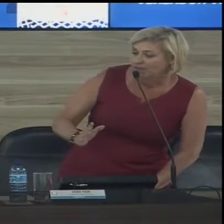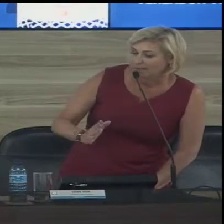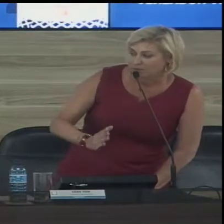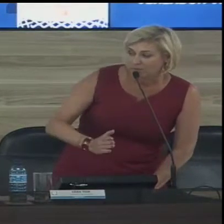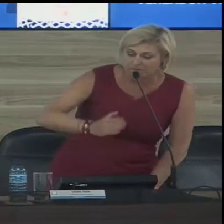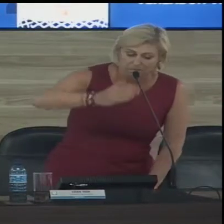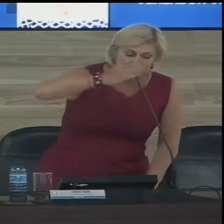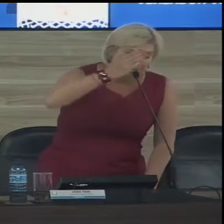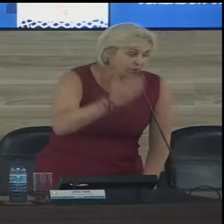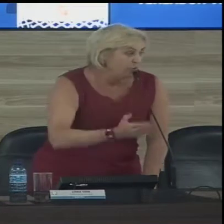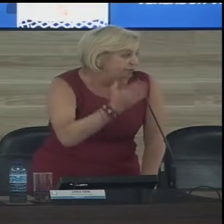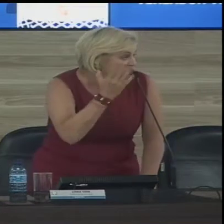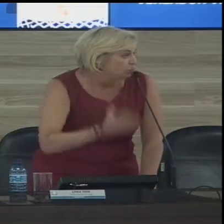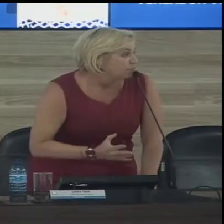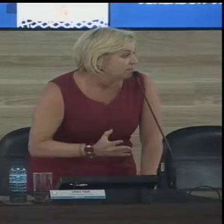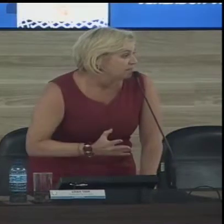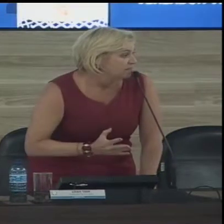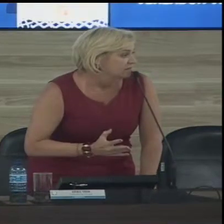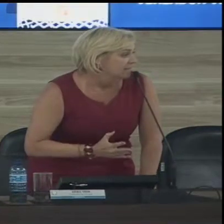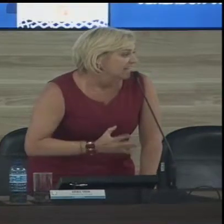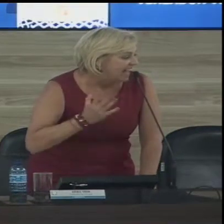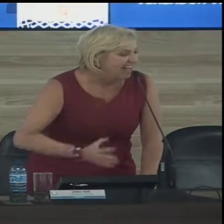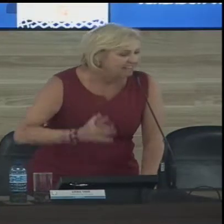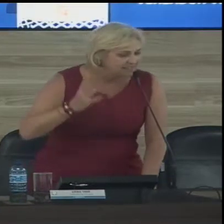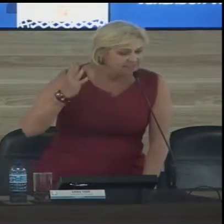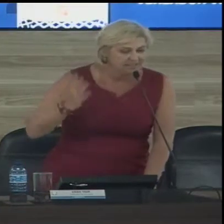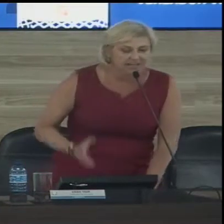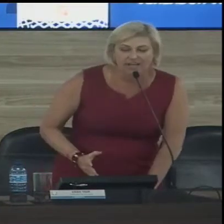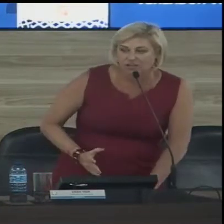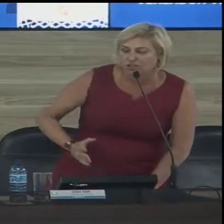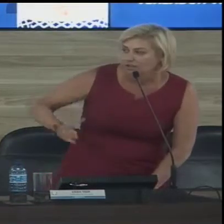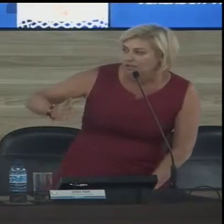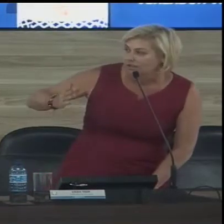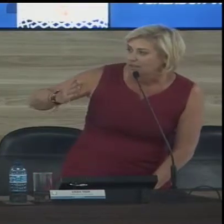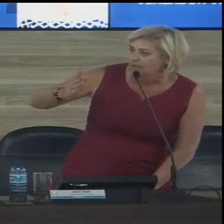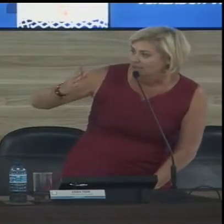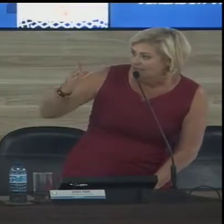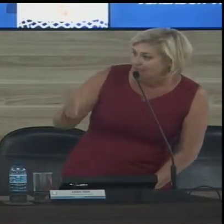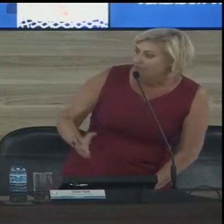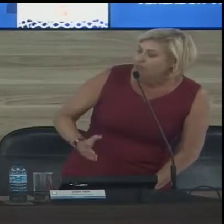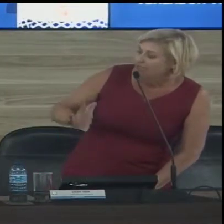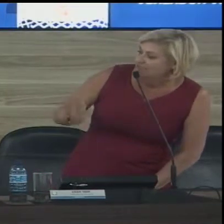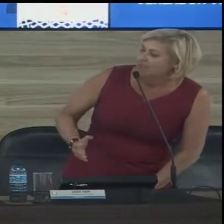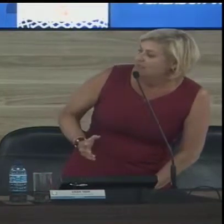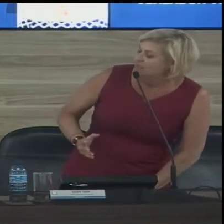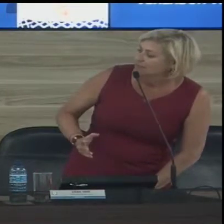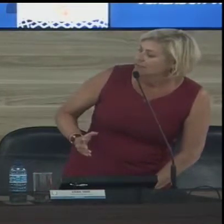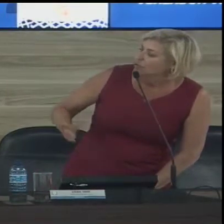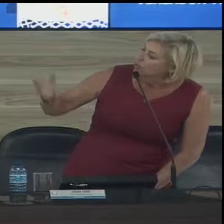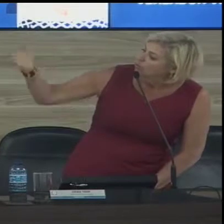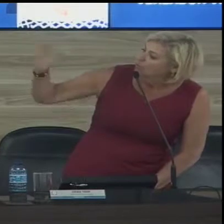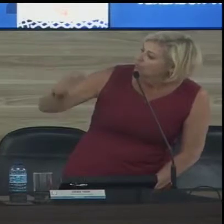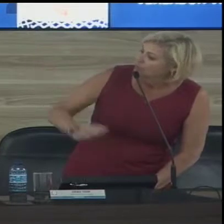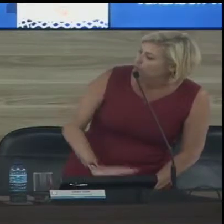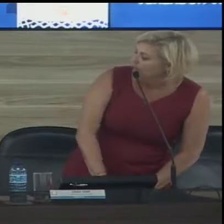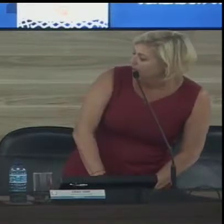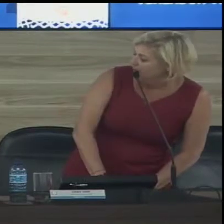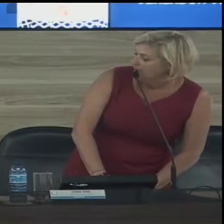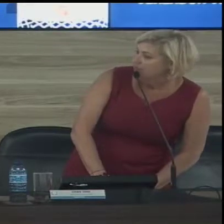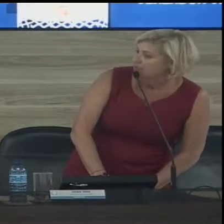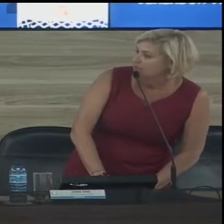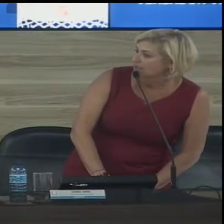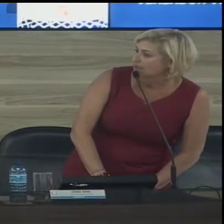quando falamos de professores, há necessidade de se enaltecer, como a